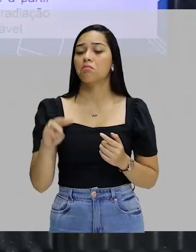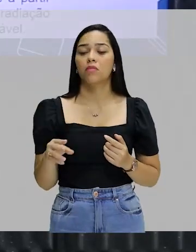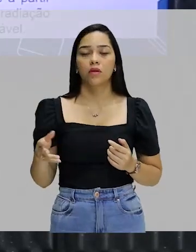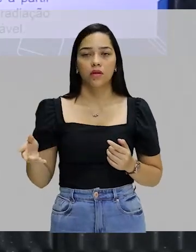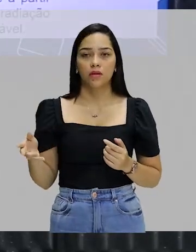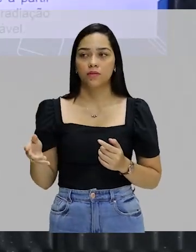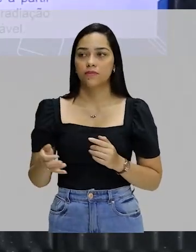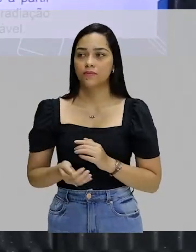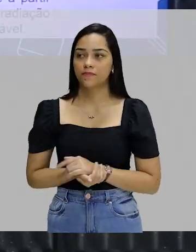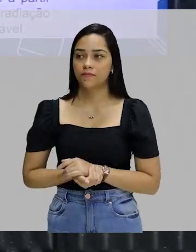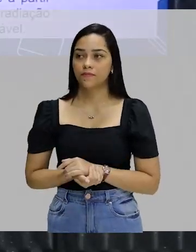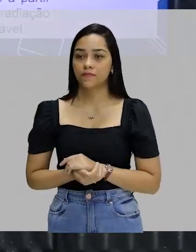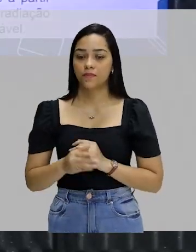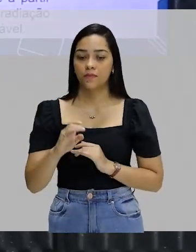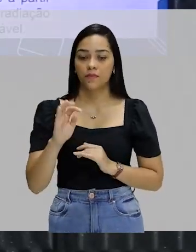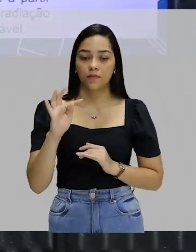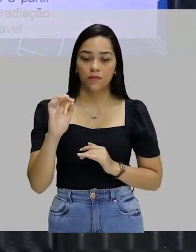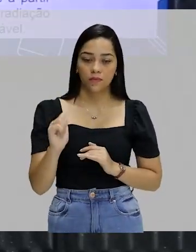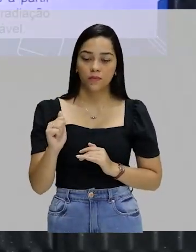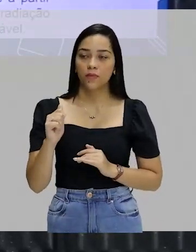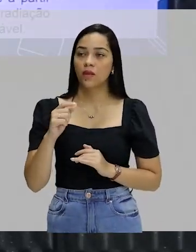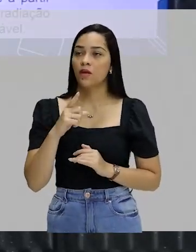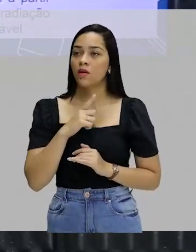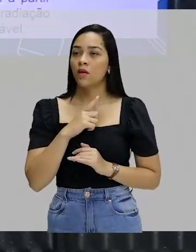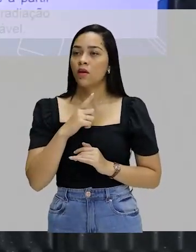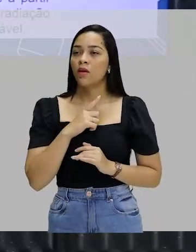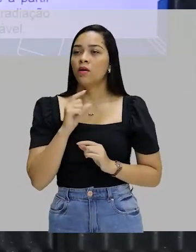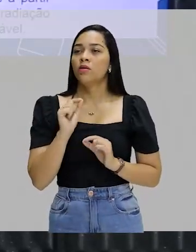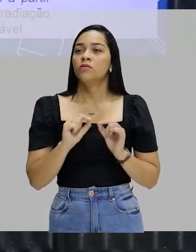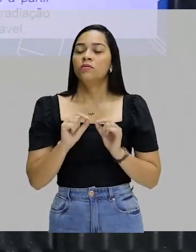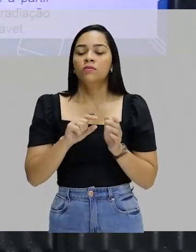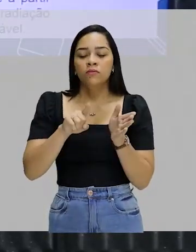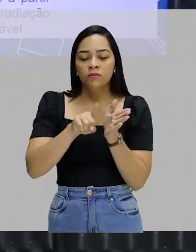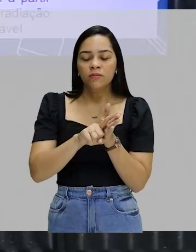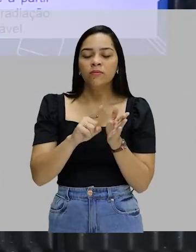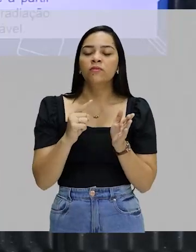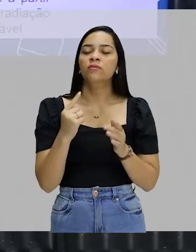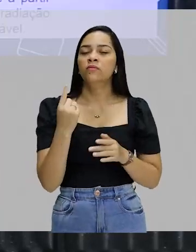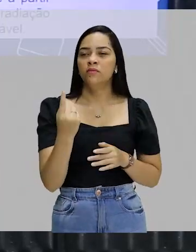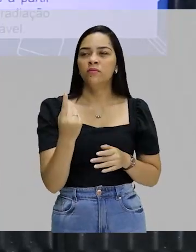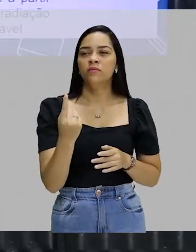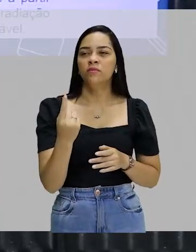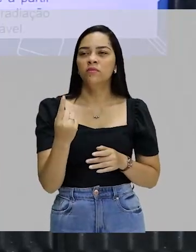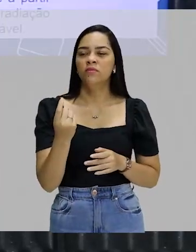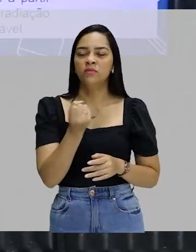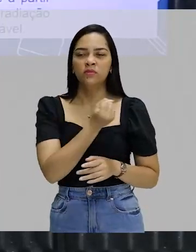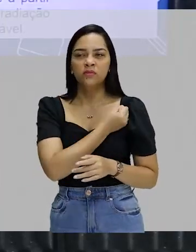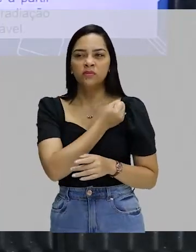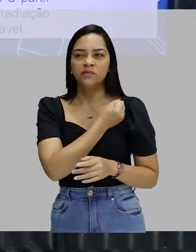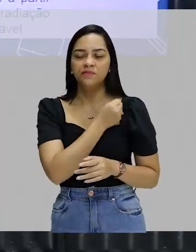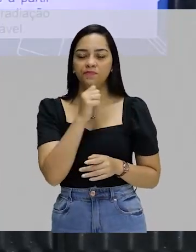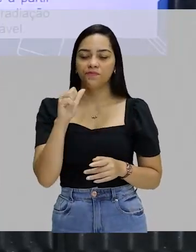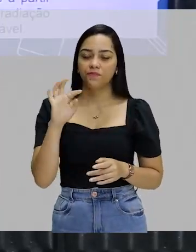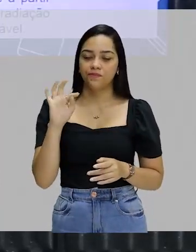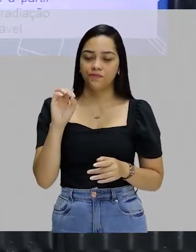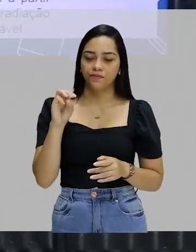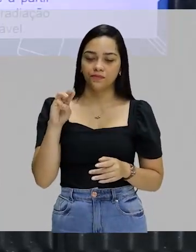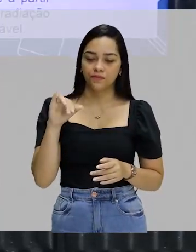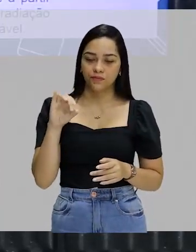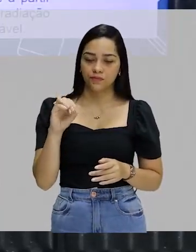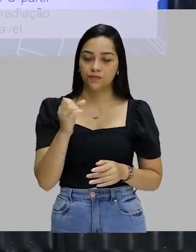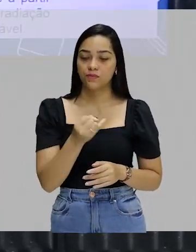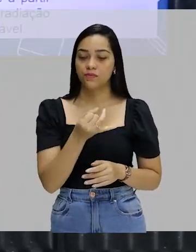A partícula beta vai ter menos 1 de número atômico, de